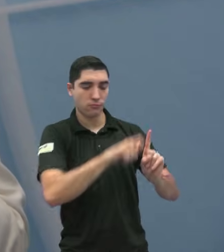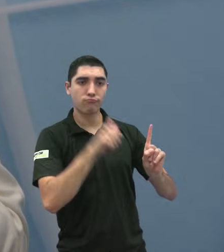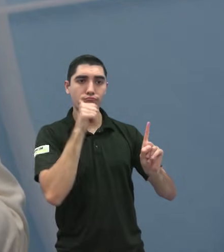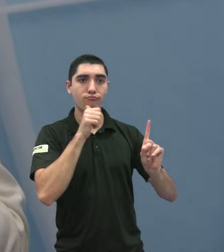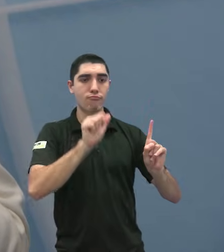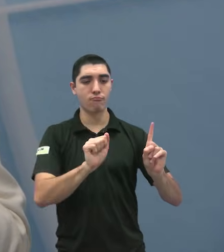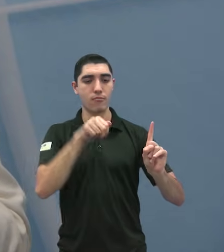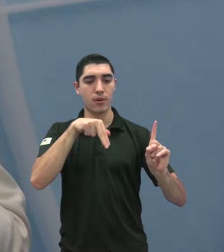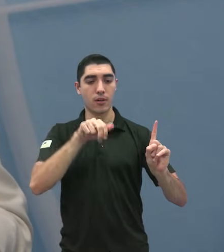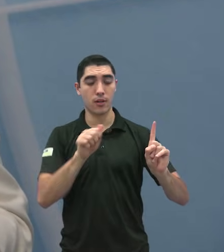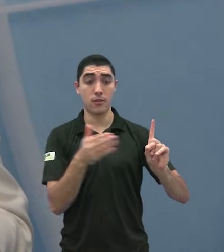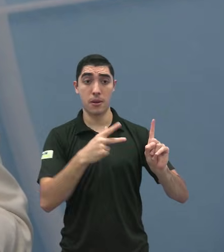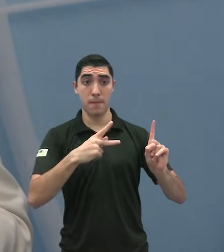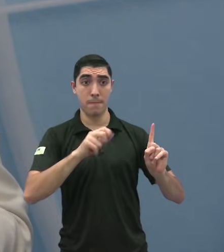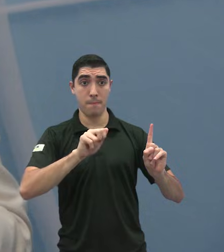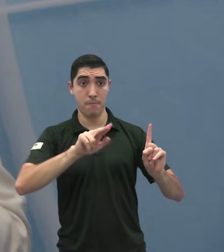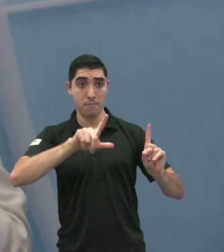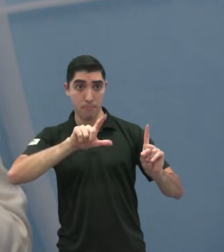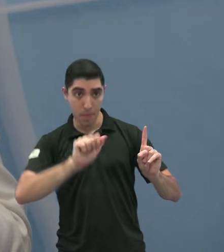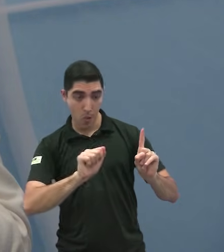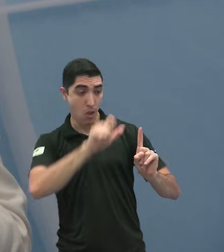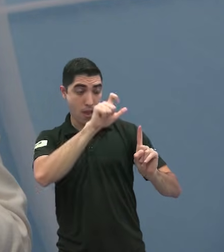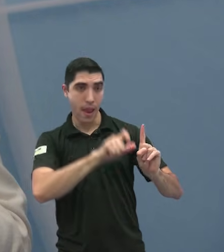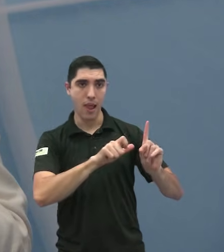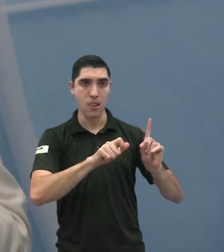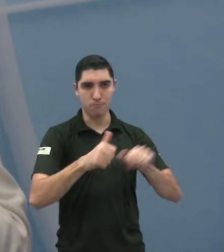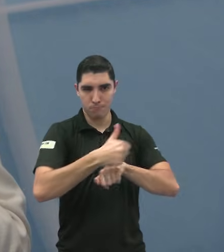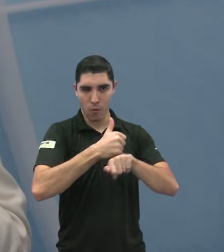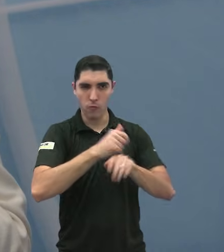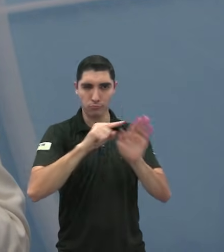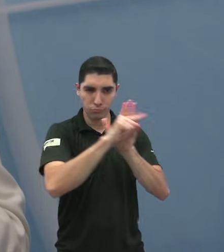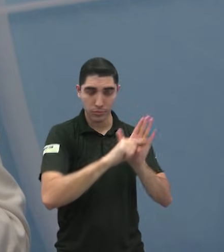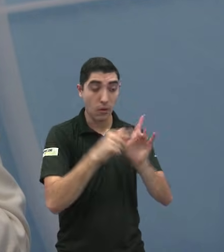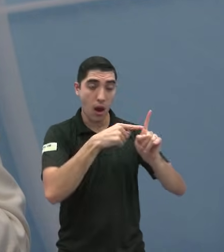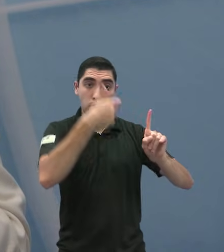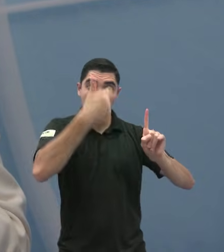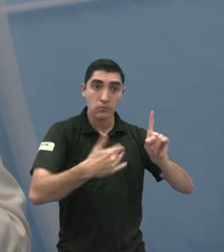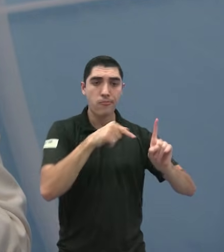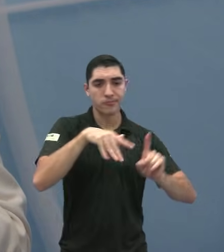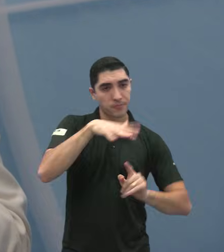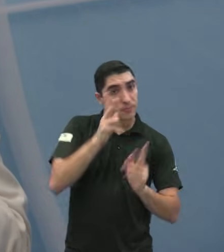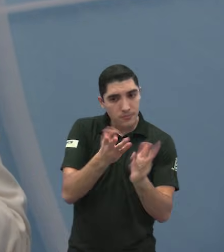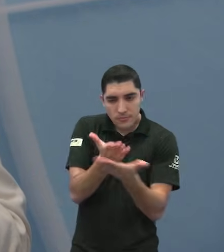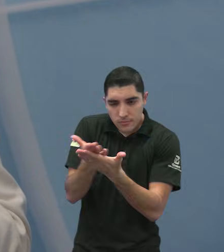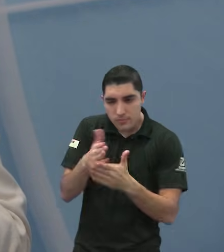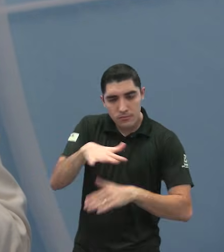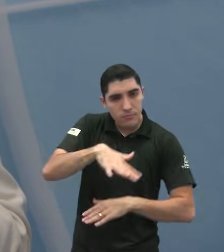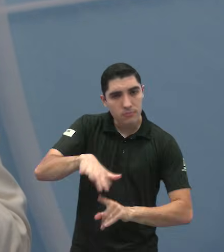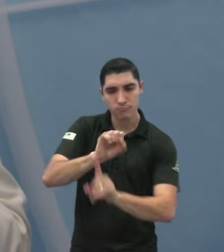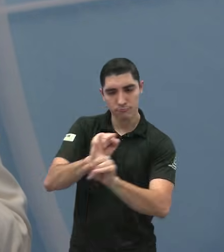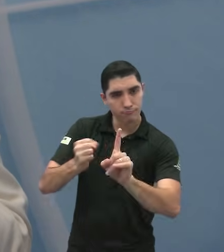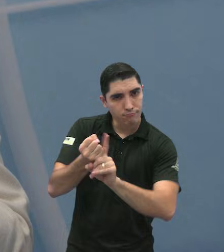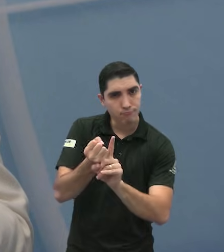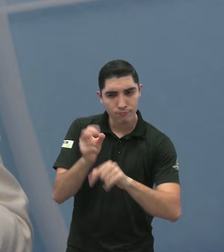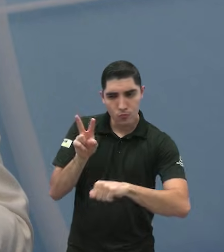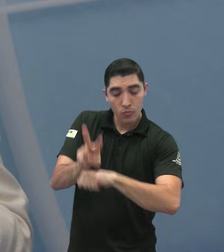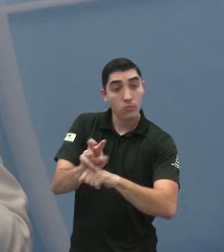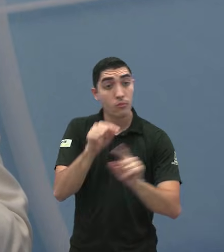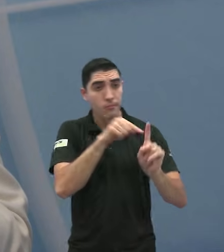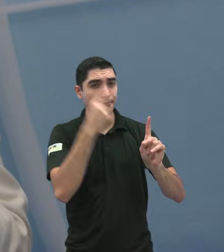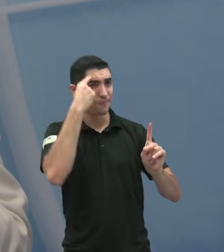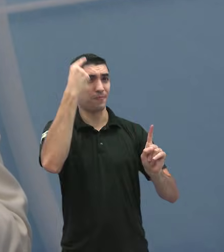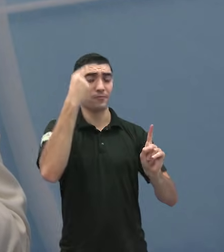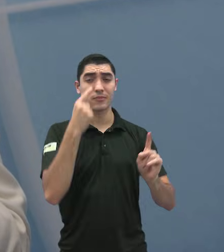pesquisadora Ana Paula Lourenço, que fala sobre sua pesquisa no campo do serviço social e a dificuldade